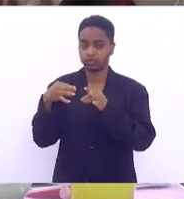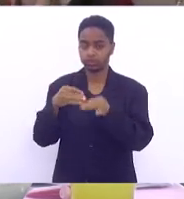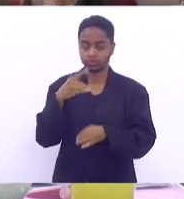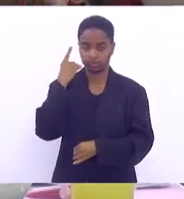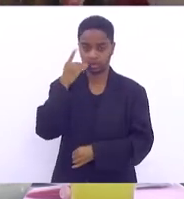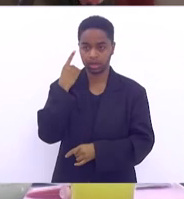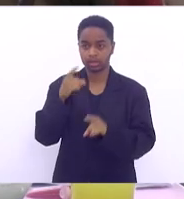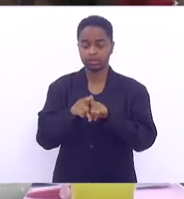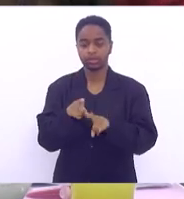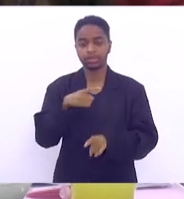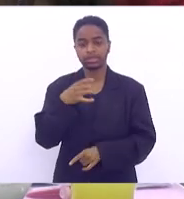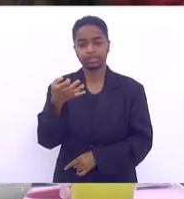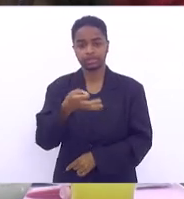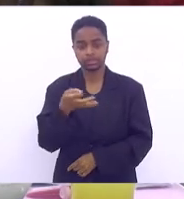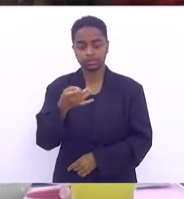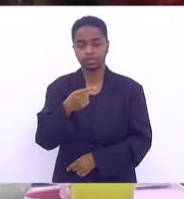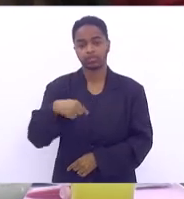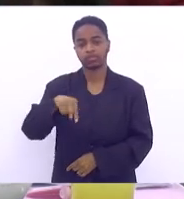que todos recebem